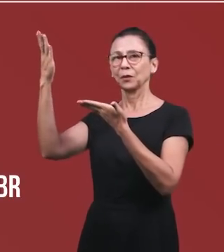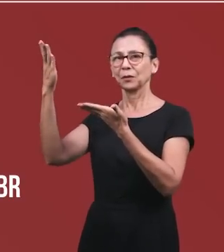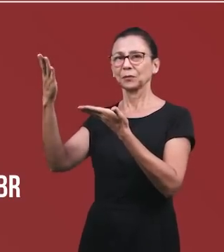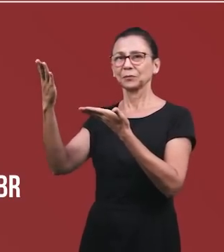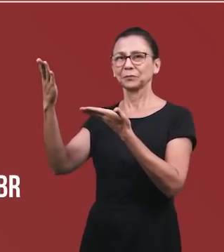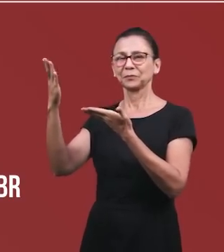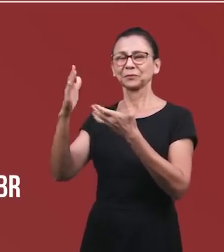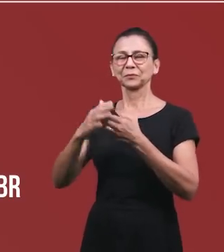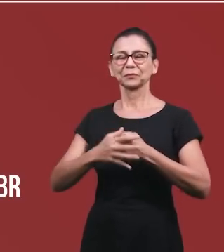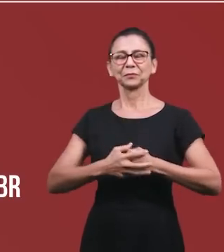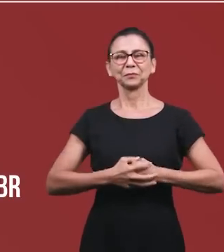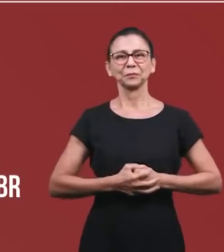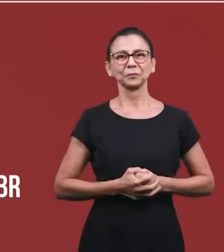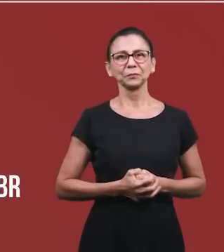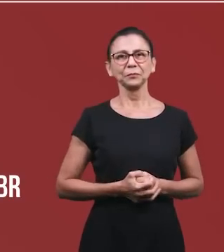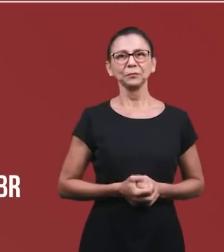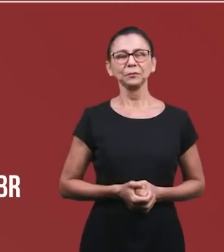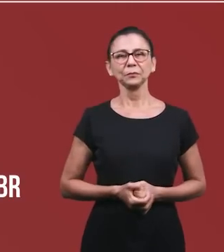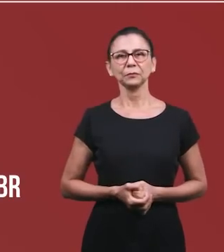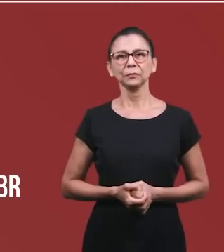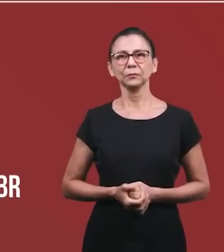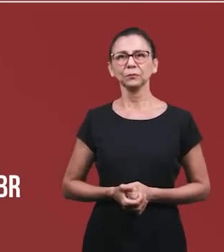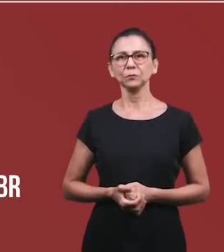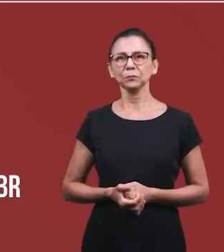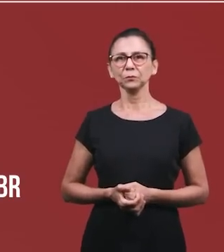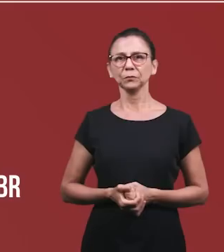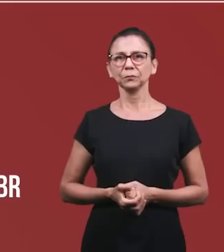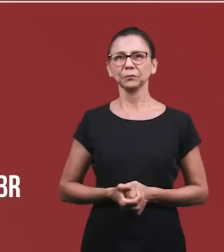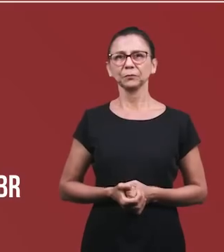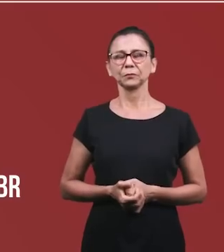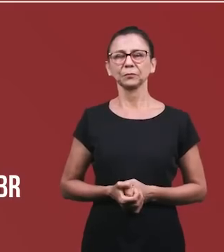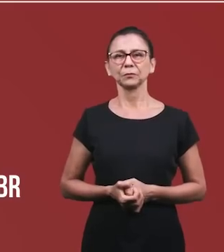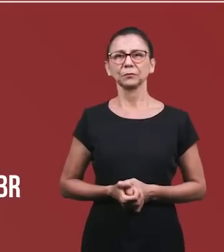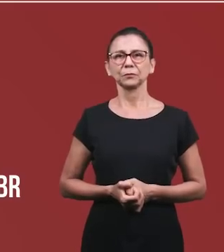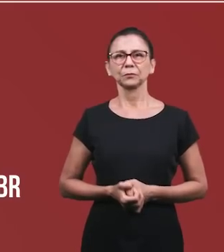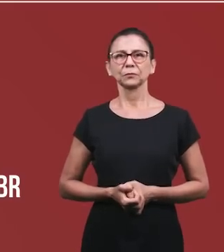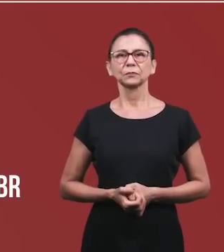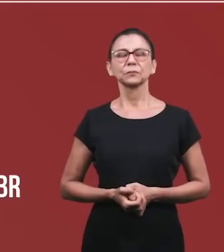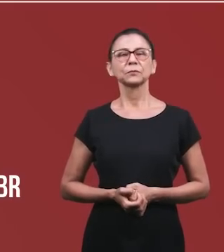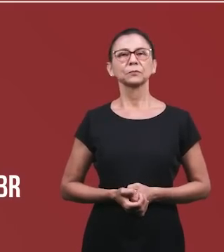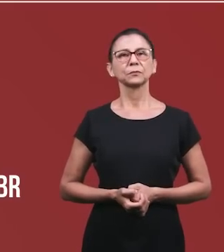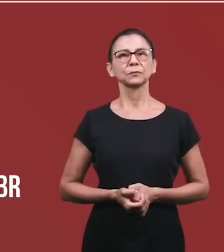aleluia ao Senhor.